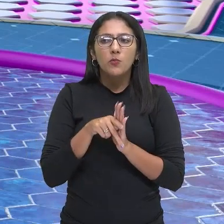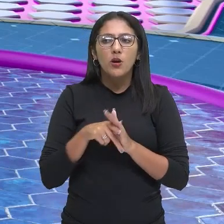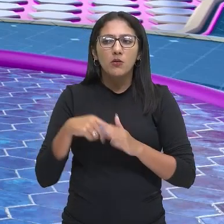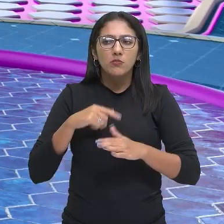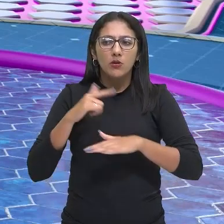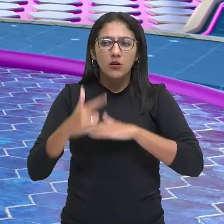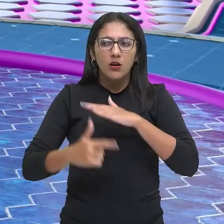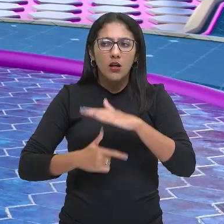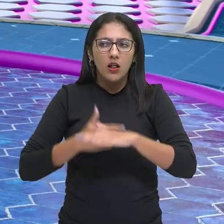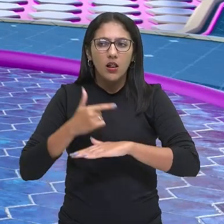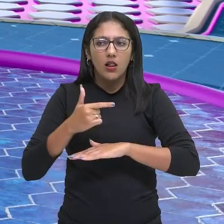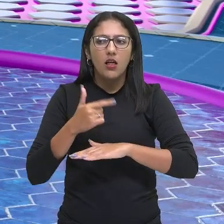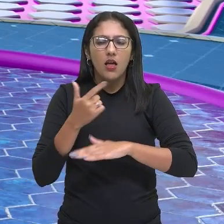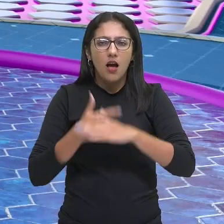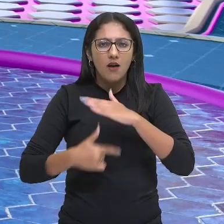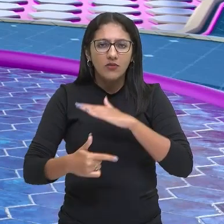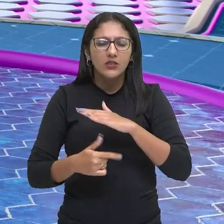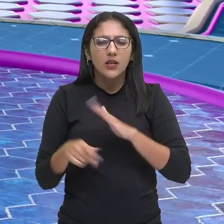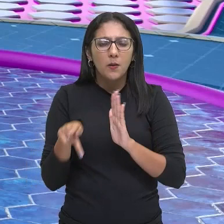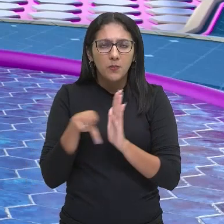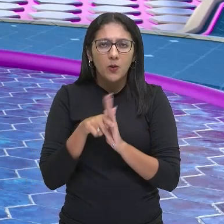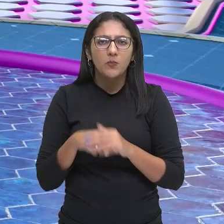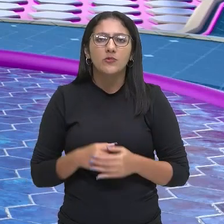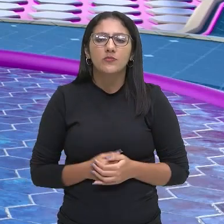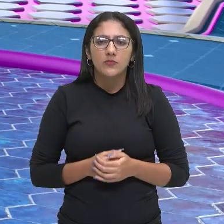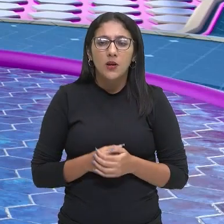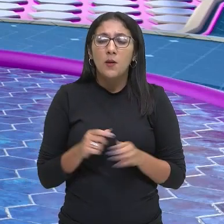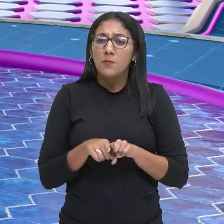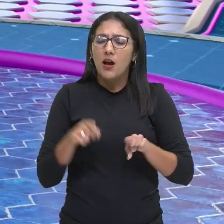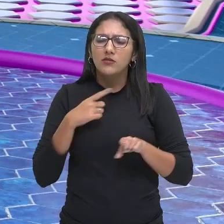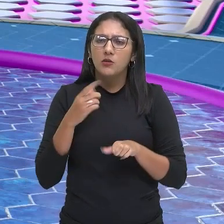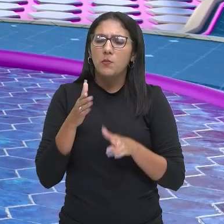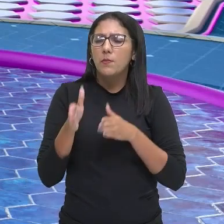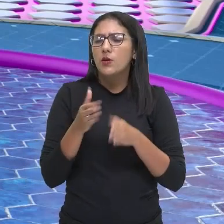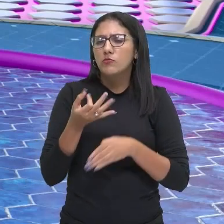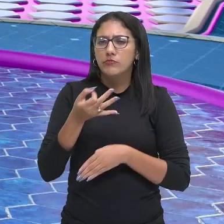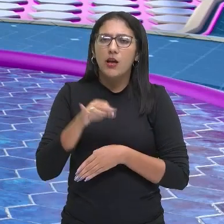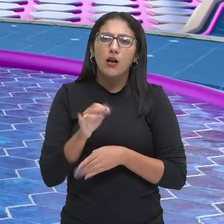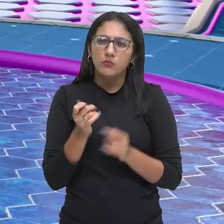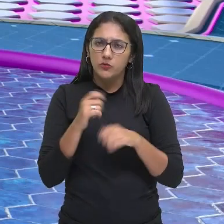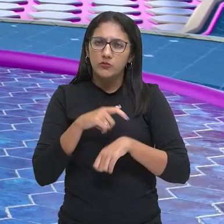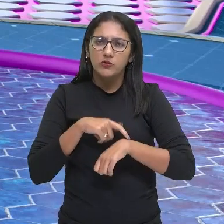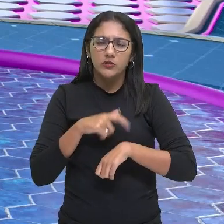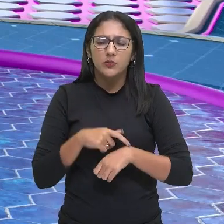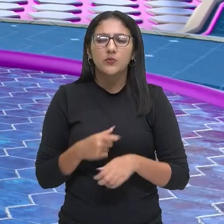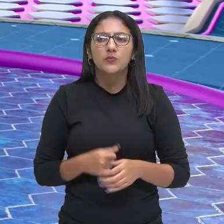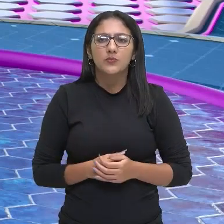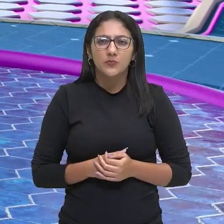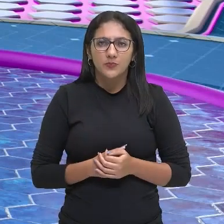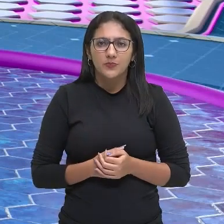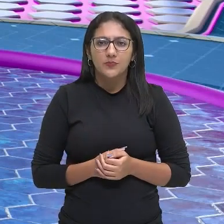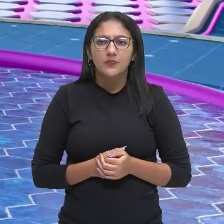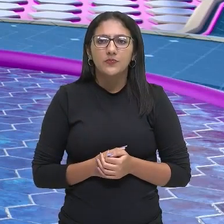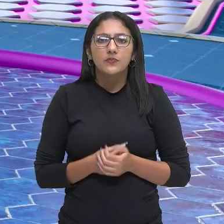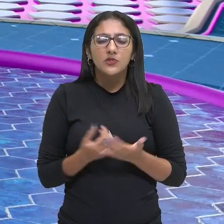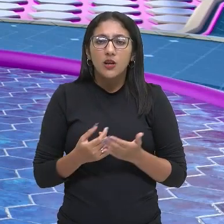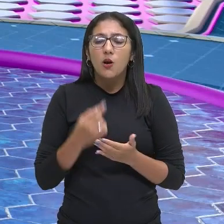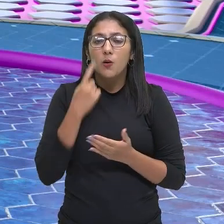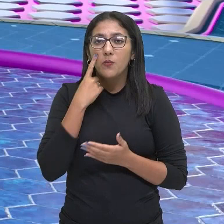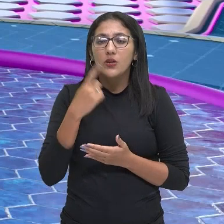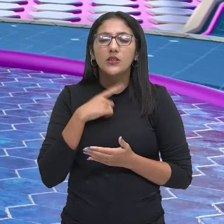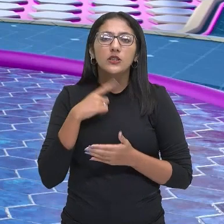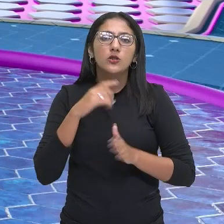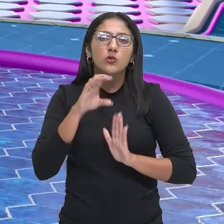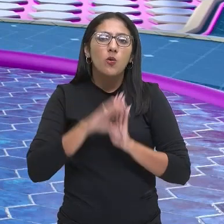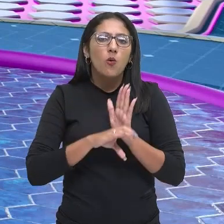fosse real, ao menos por um período de tempo. Então ocorre o mesmo